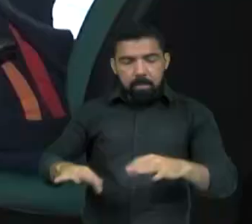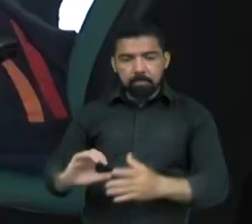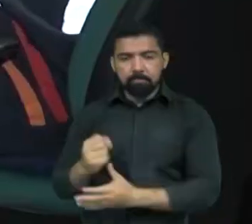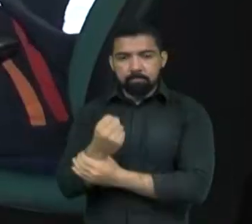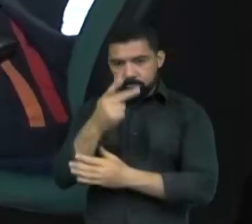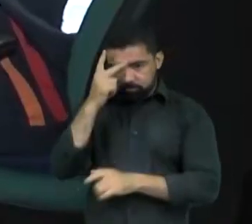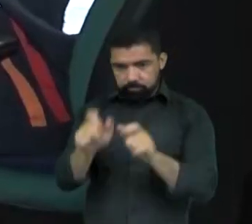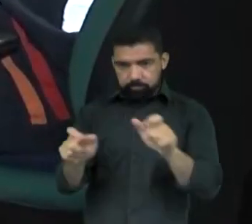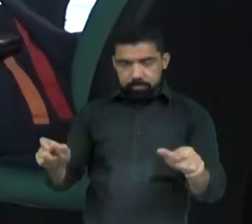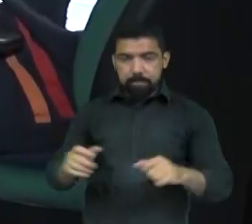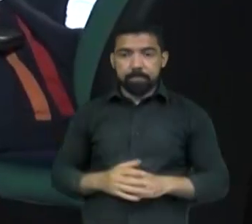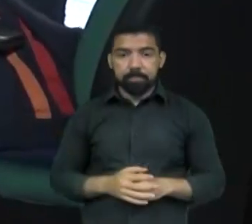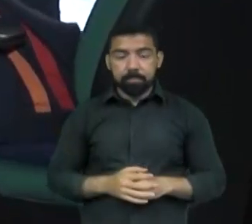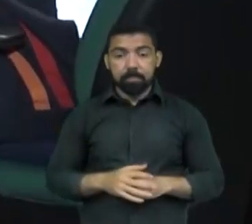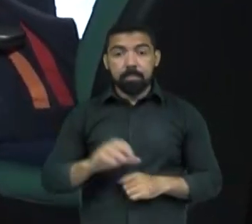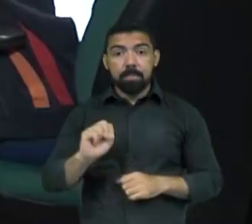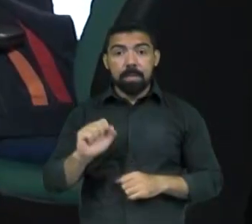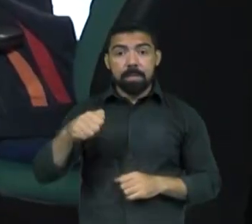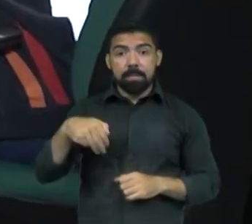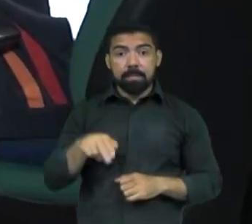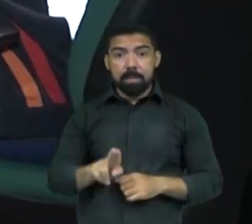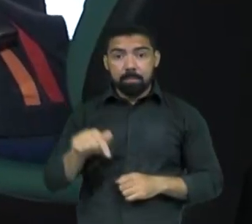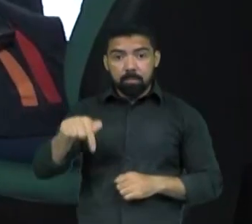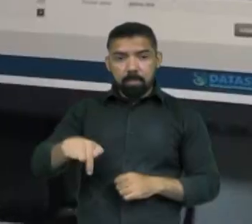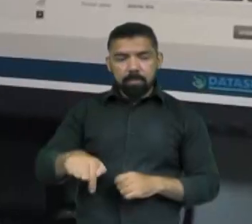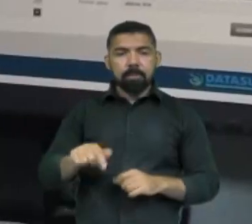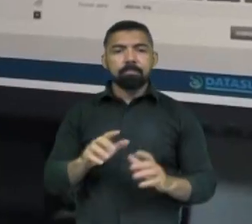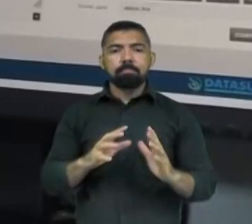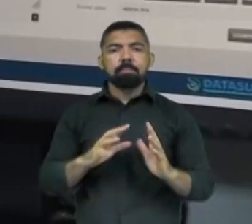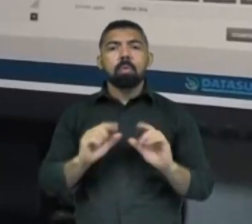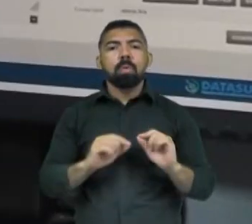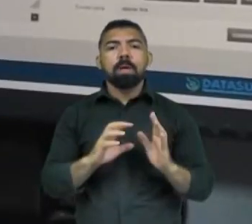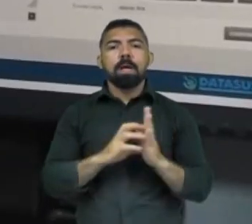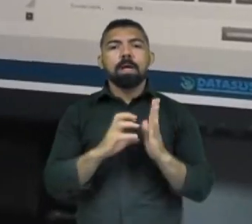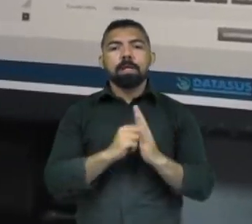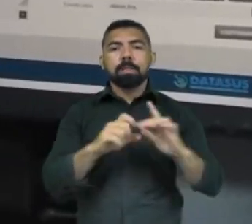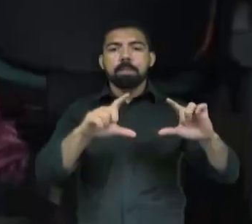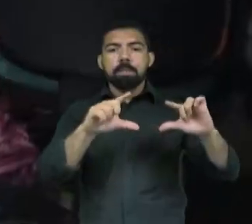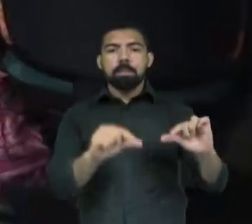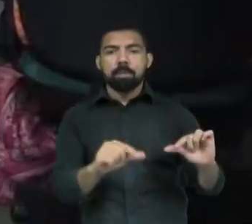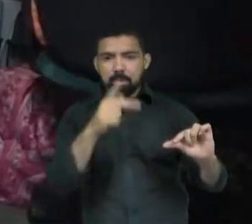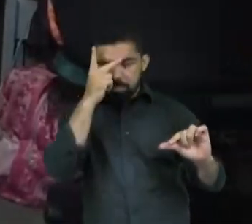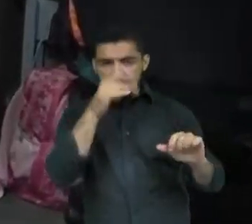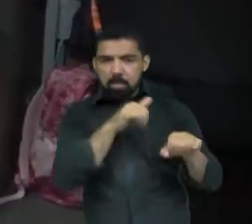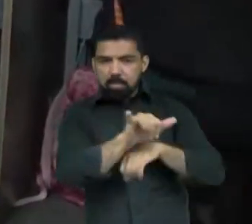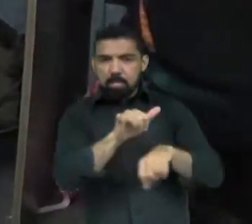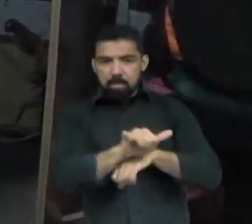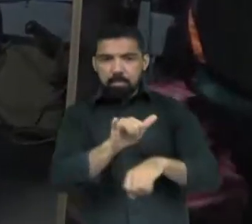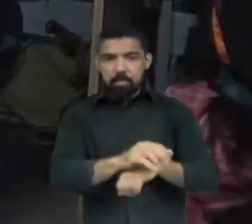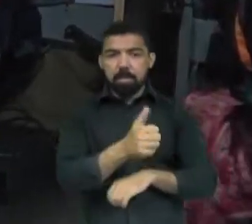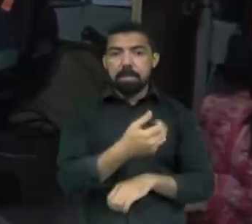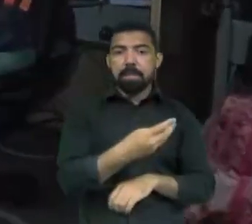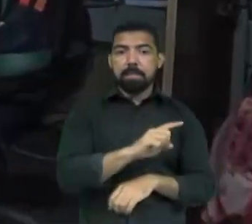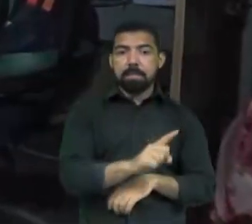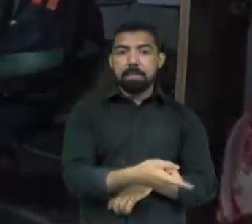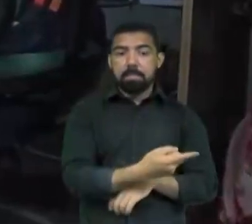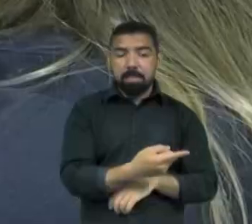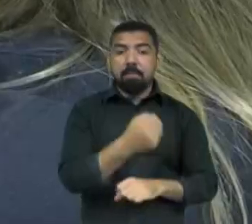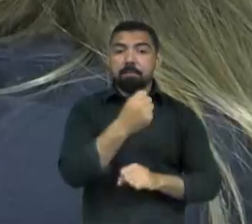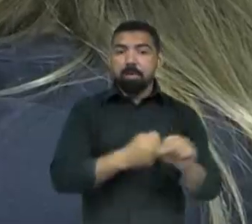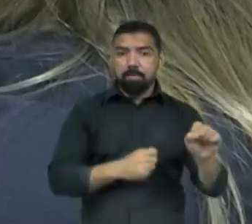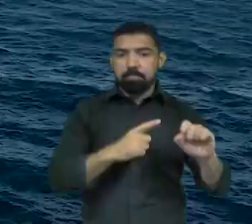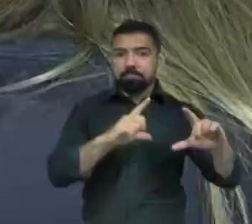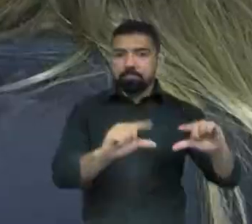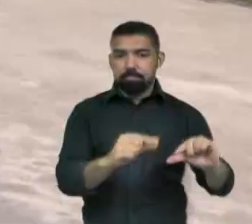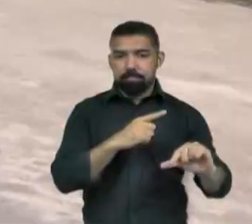SAMU Fortaleza registra redução no número de trotes em 2022. Foram 13 mil ligações falsas a menos.